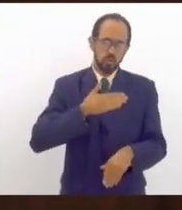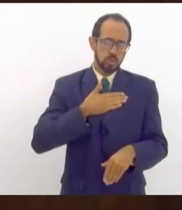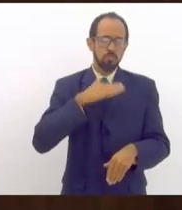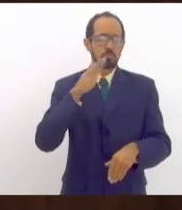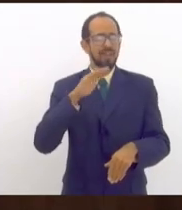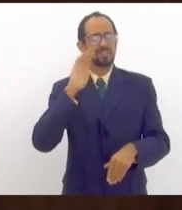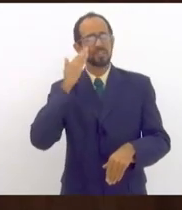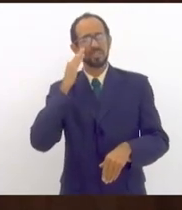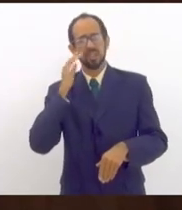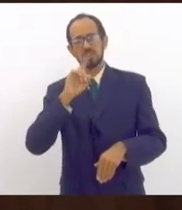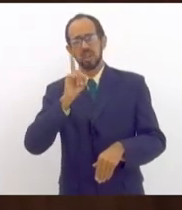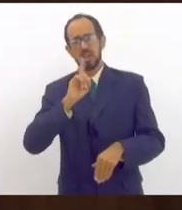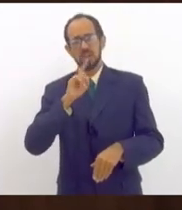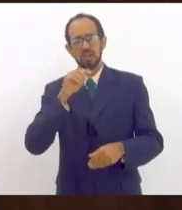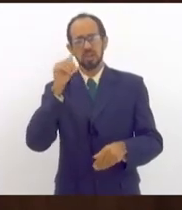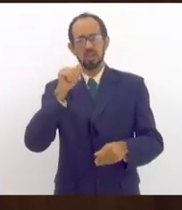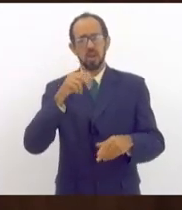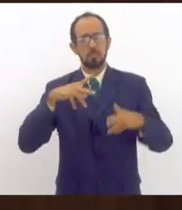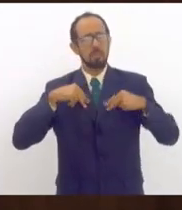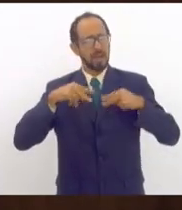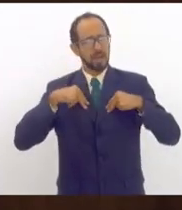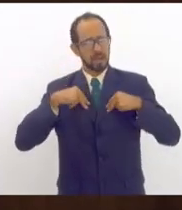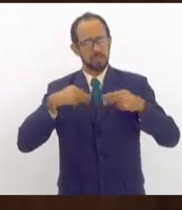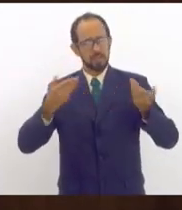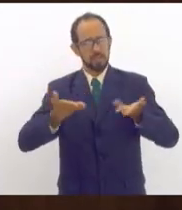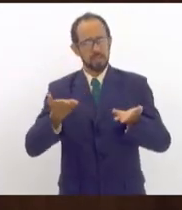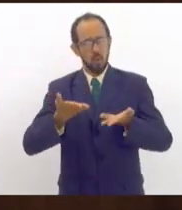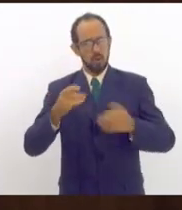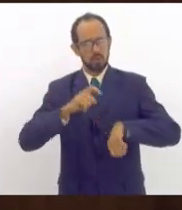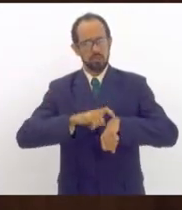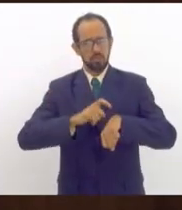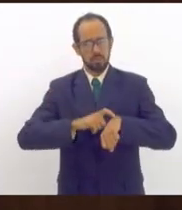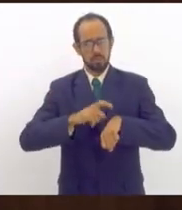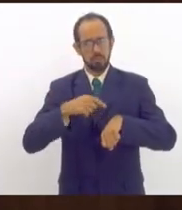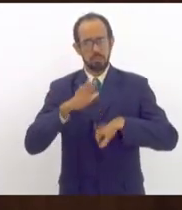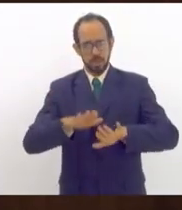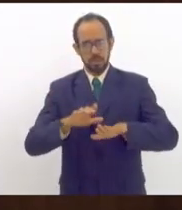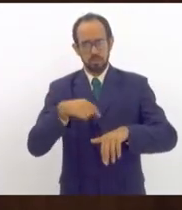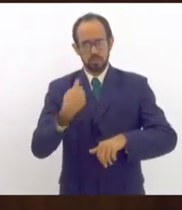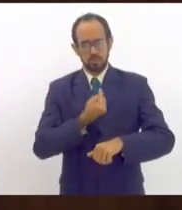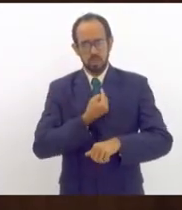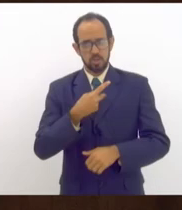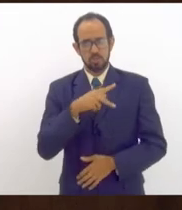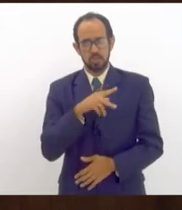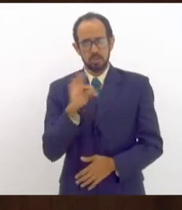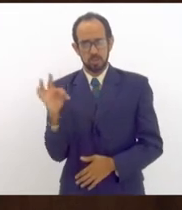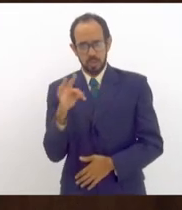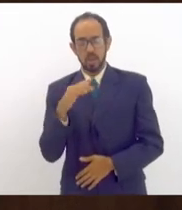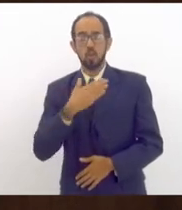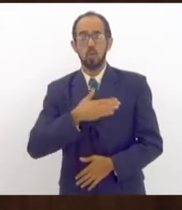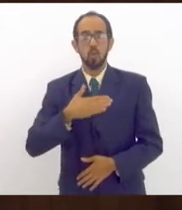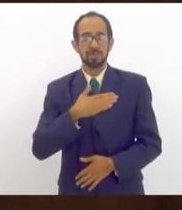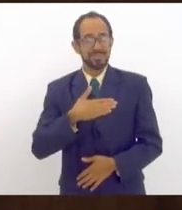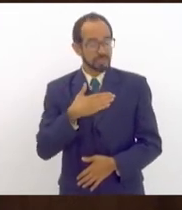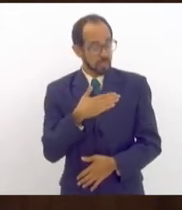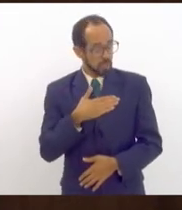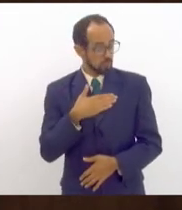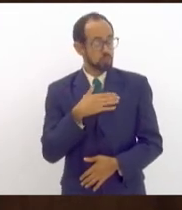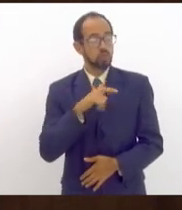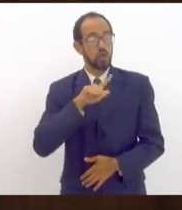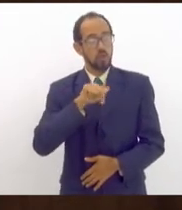essa honraria que está sendo votada na Assembleia Legislativa mas nós do PT gostamos da Ludmila